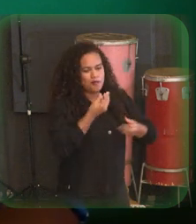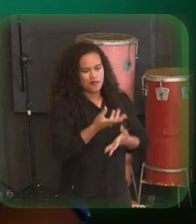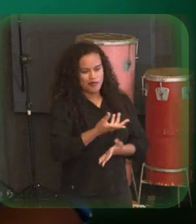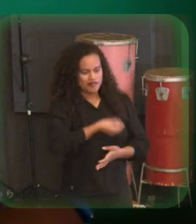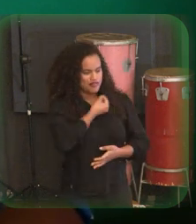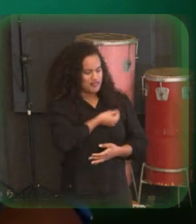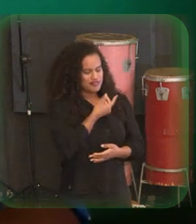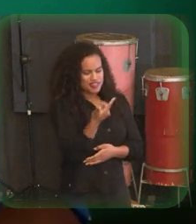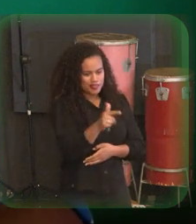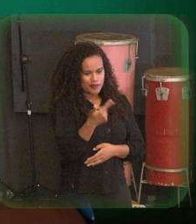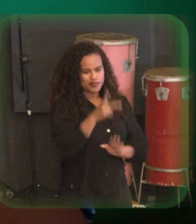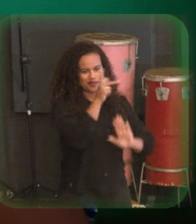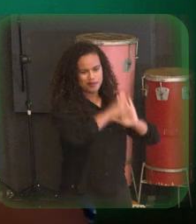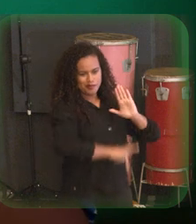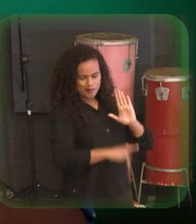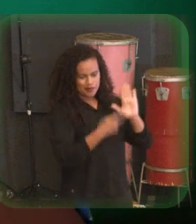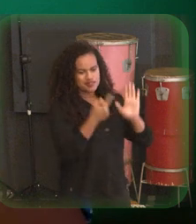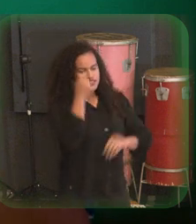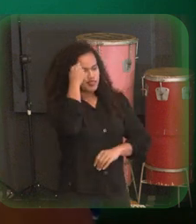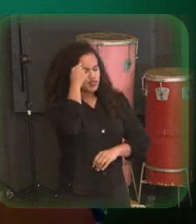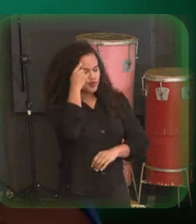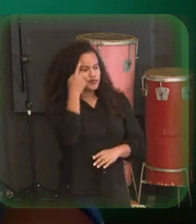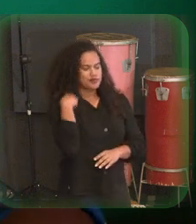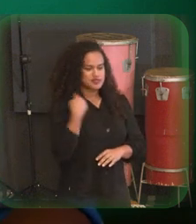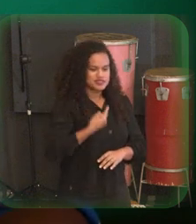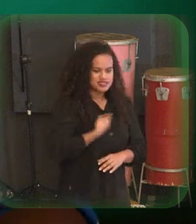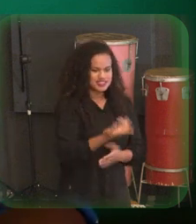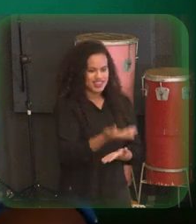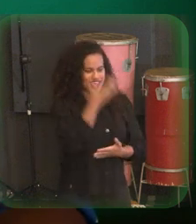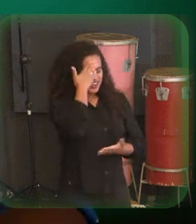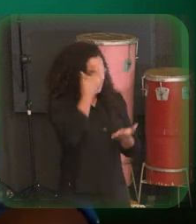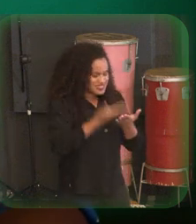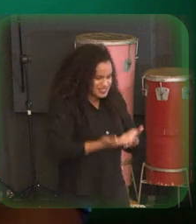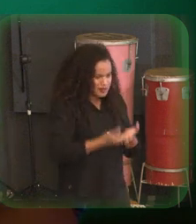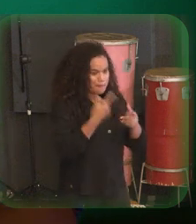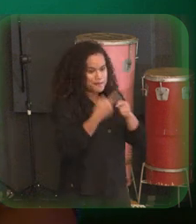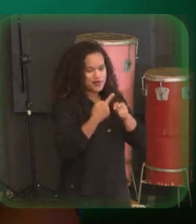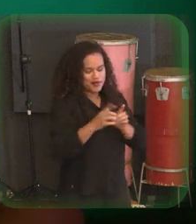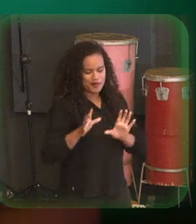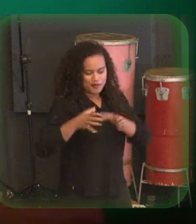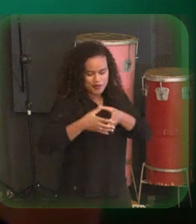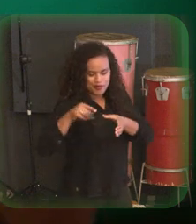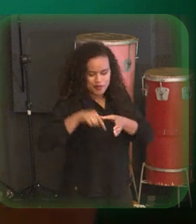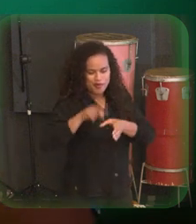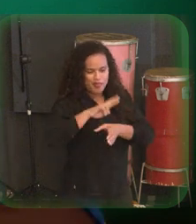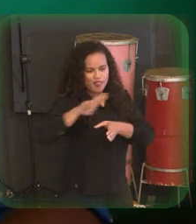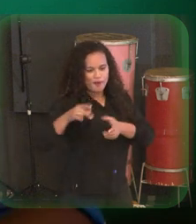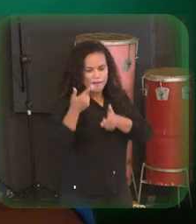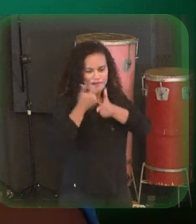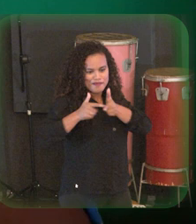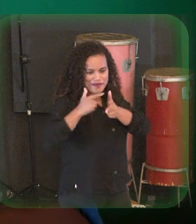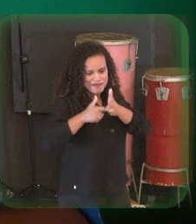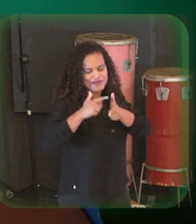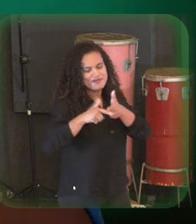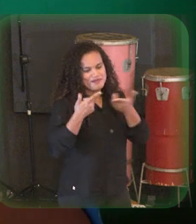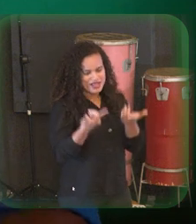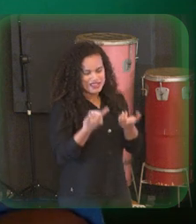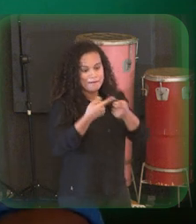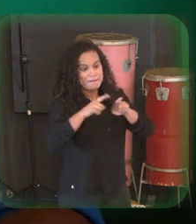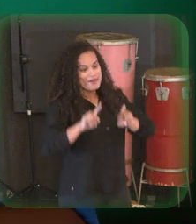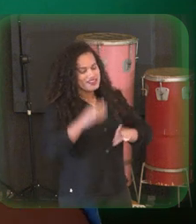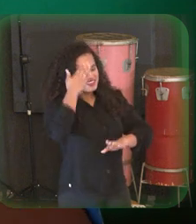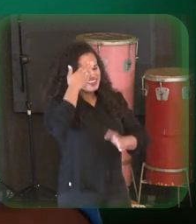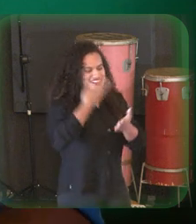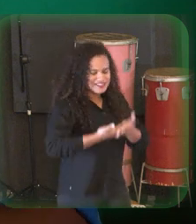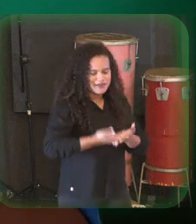enquanto assistentes sociais. A gente era um grupo chamado das problemáticas, inclusive, mas a gente acreditou que era possível mudar,